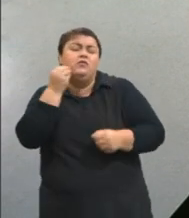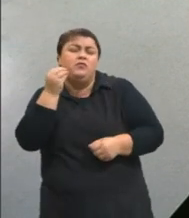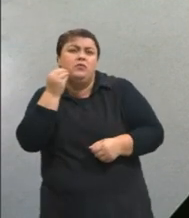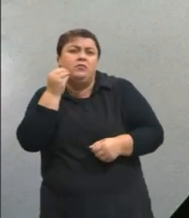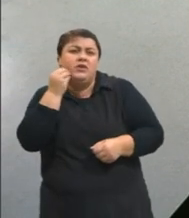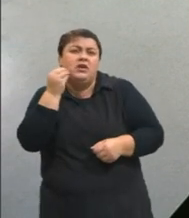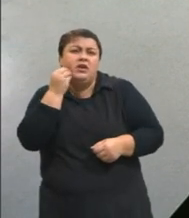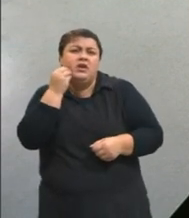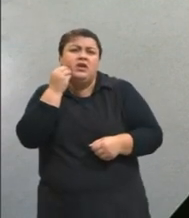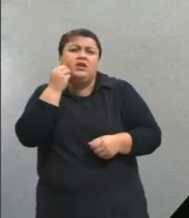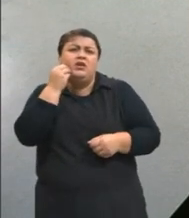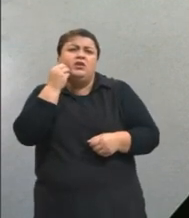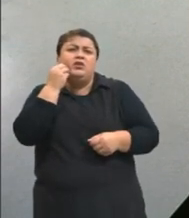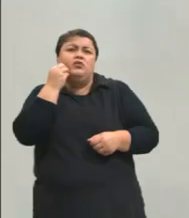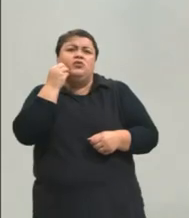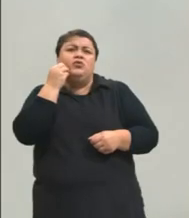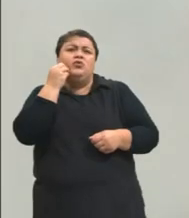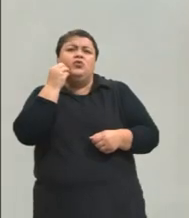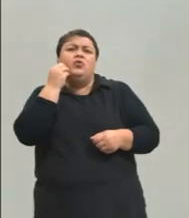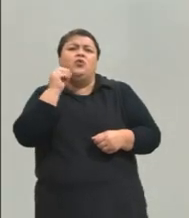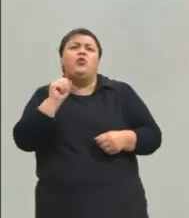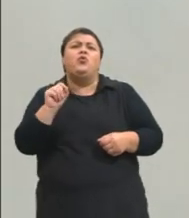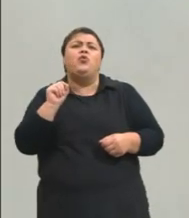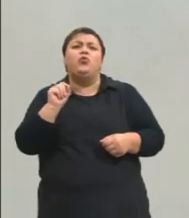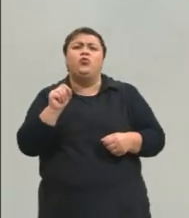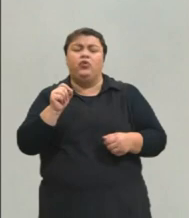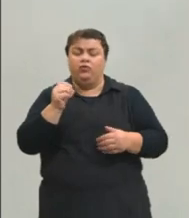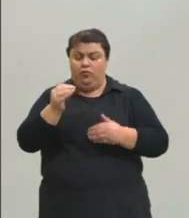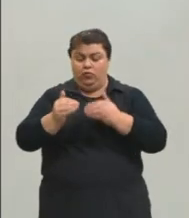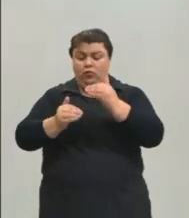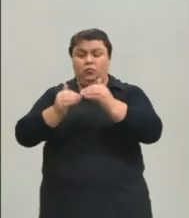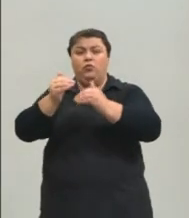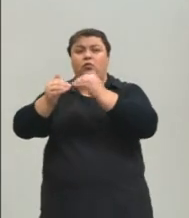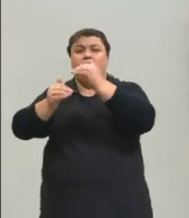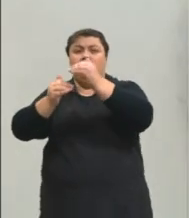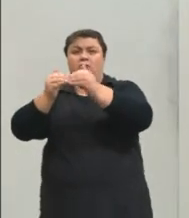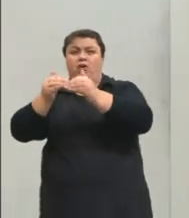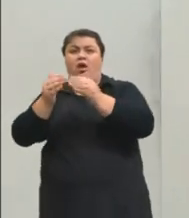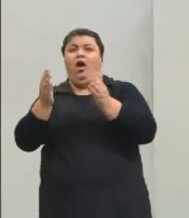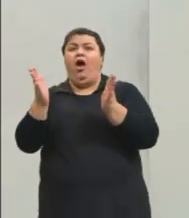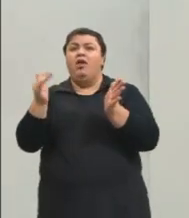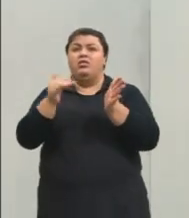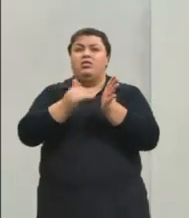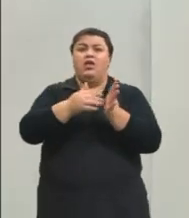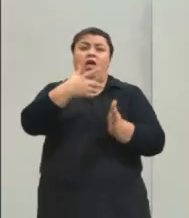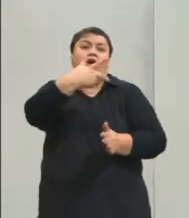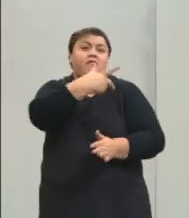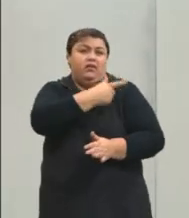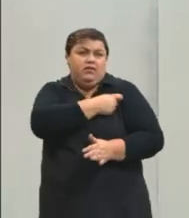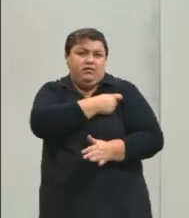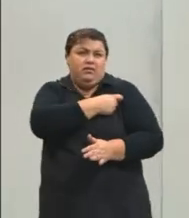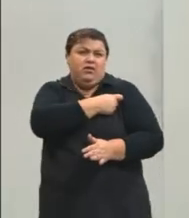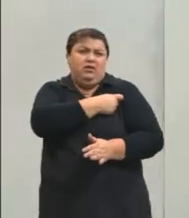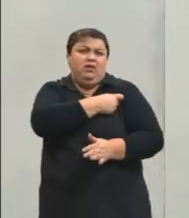erro. Então, gente, o que que... Isso foi um processo, né? Até a vacina, o processo de